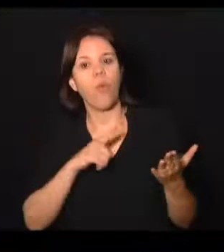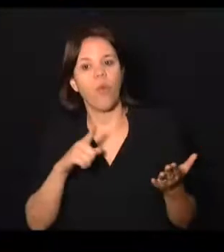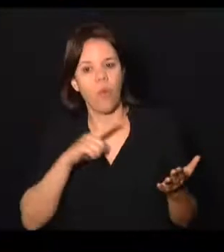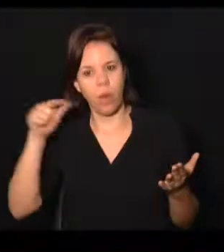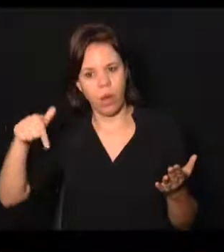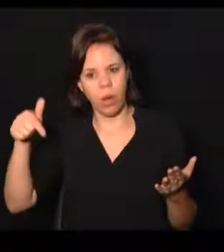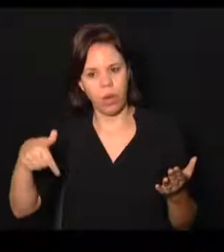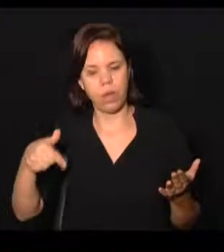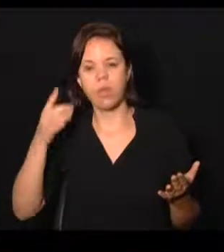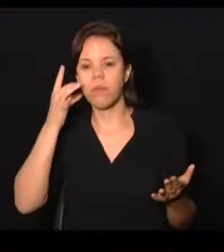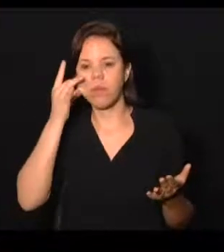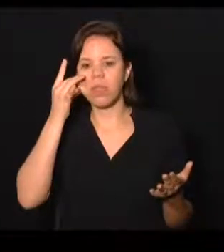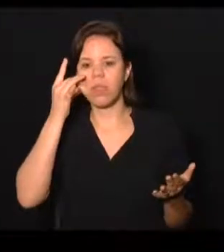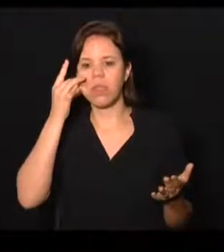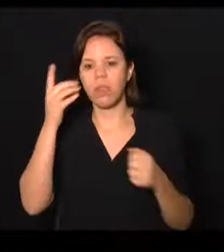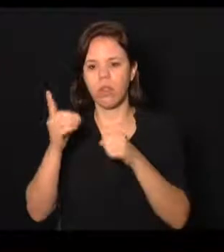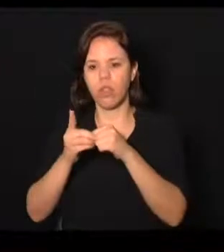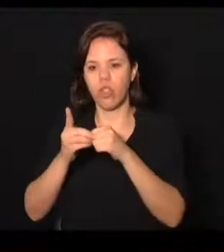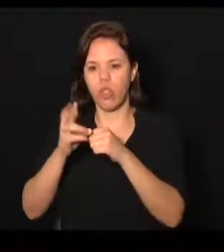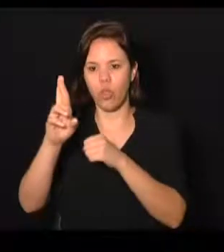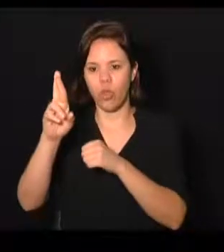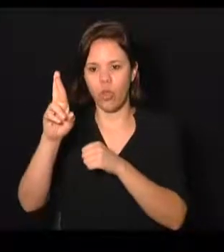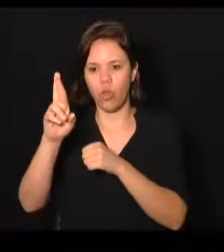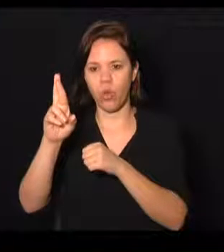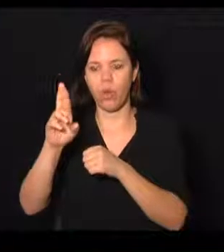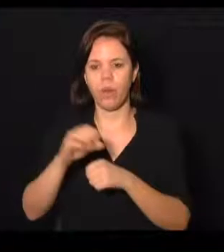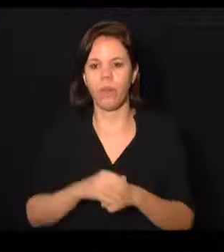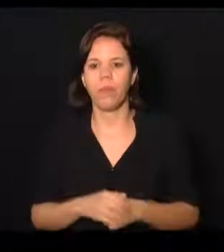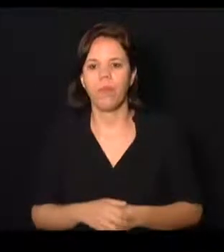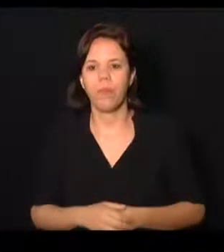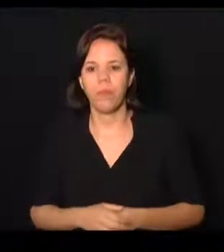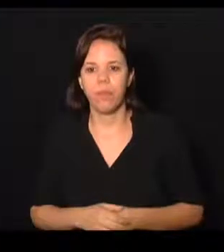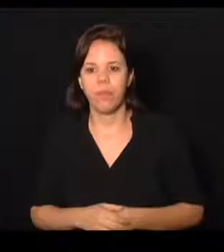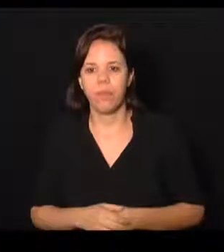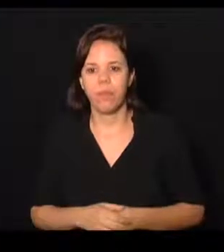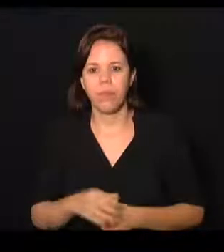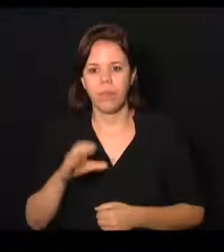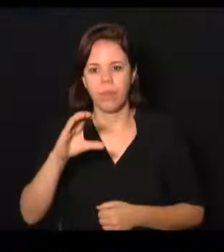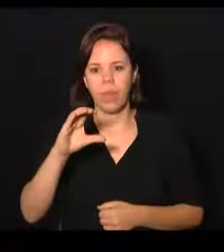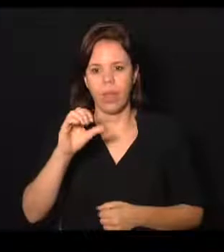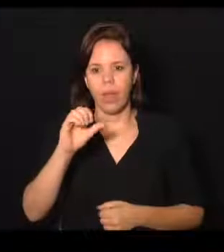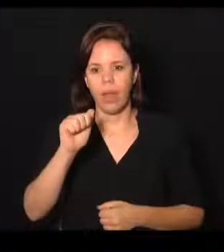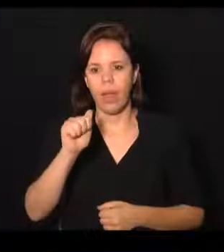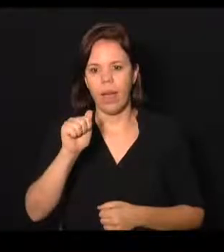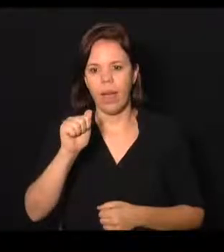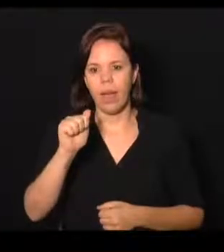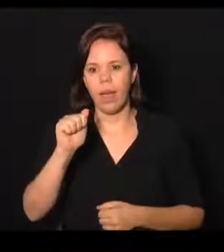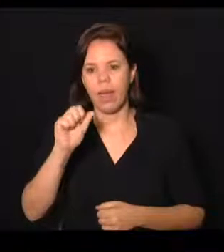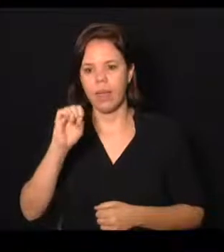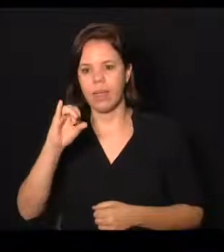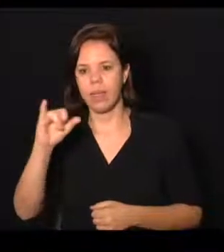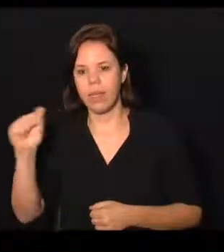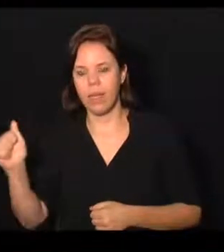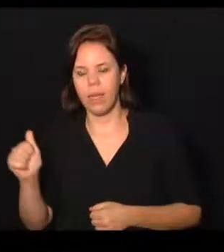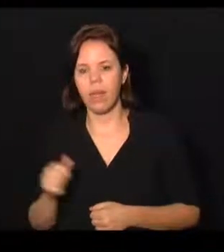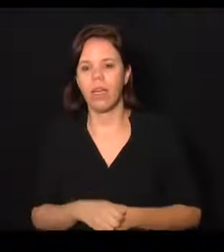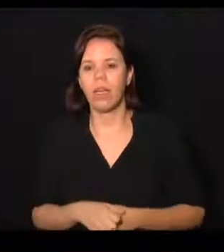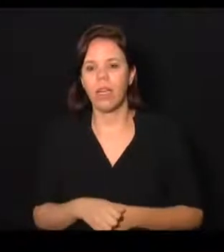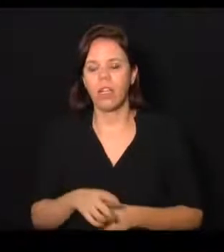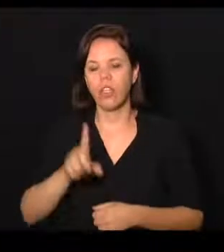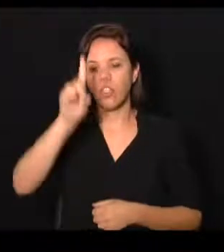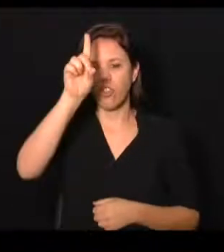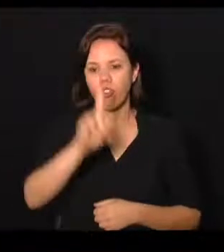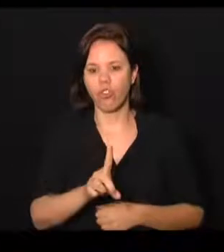a presença da doutora Acácira Araújo, diretora do Centro de Hematologia